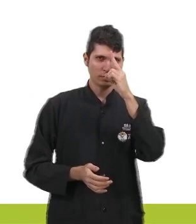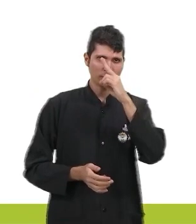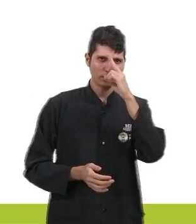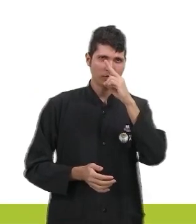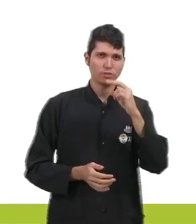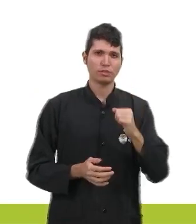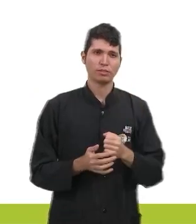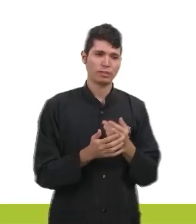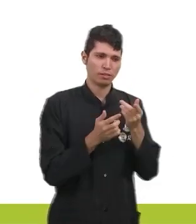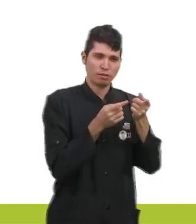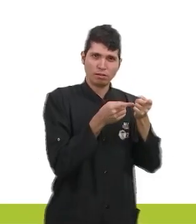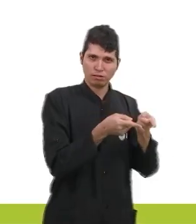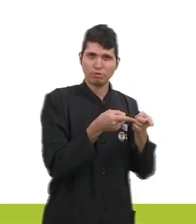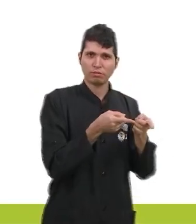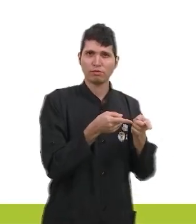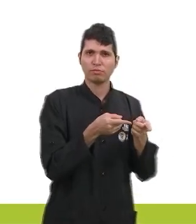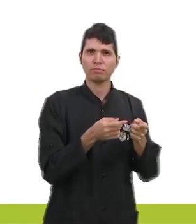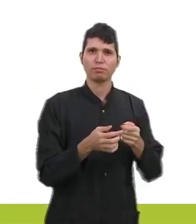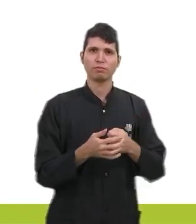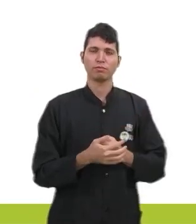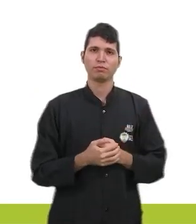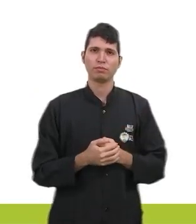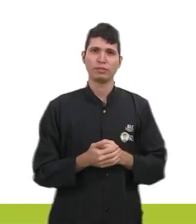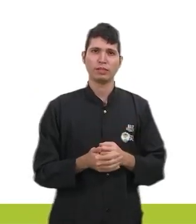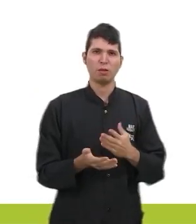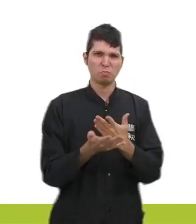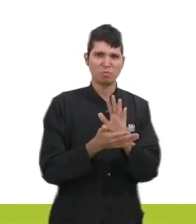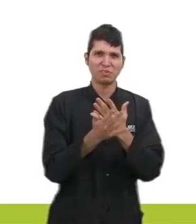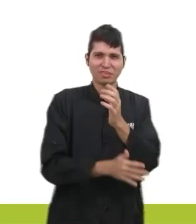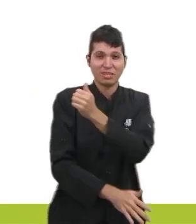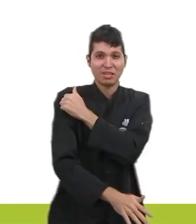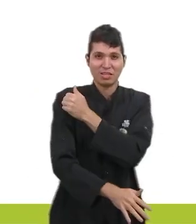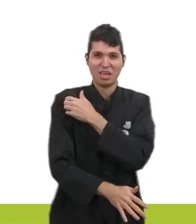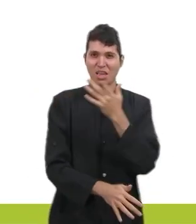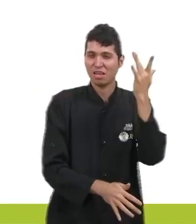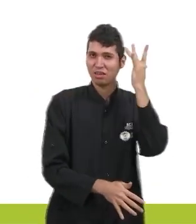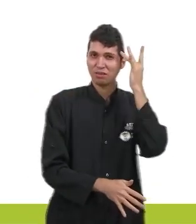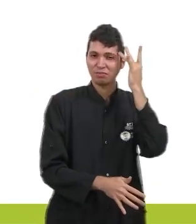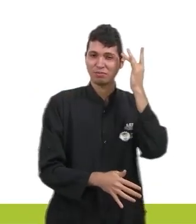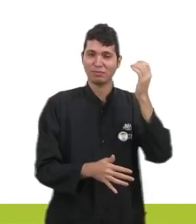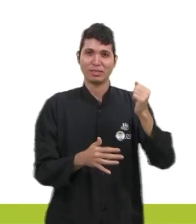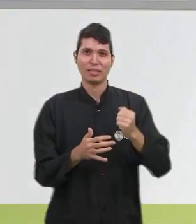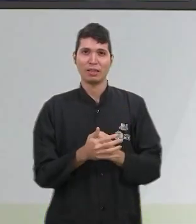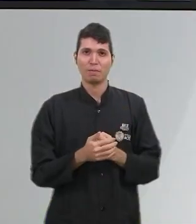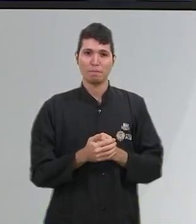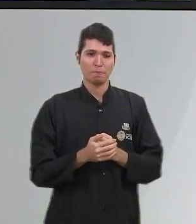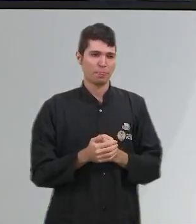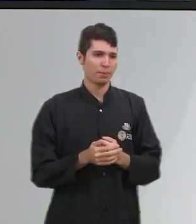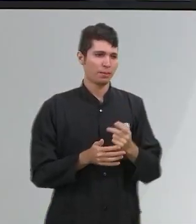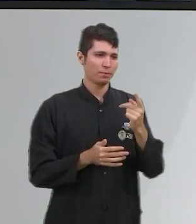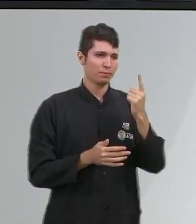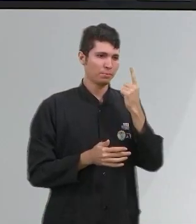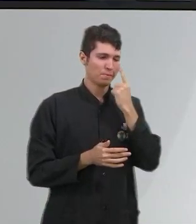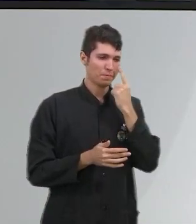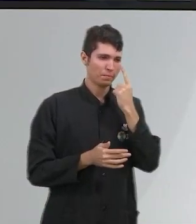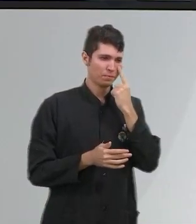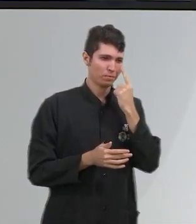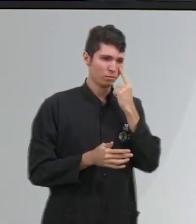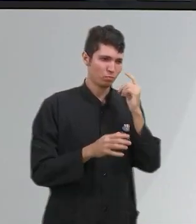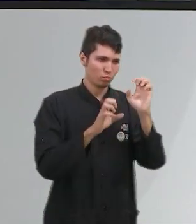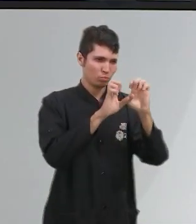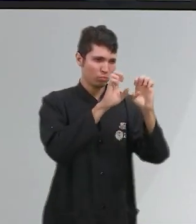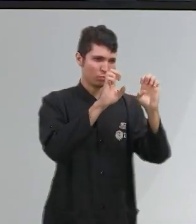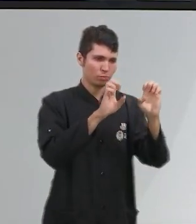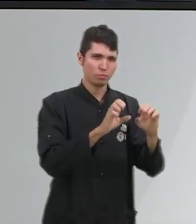que, ó, tem alunos que eles se antecipam bastante e quando ele olha um